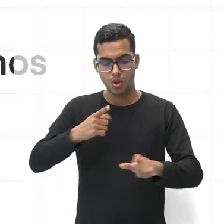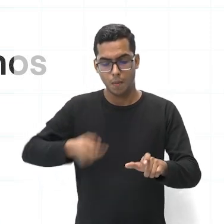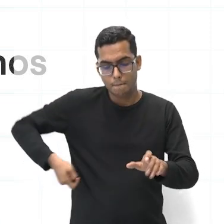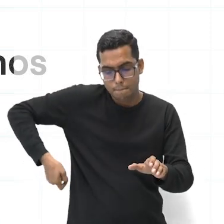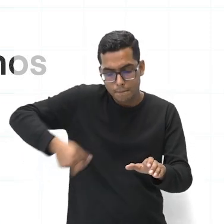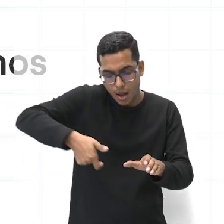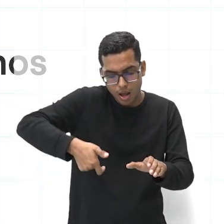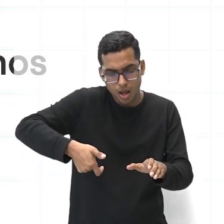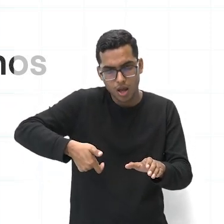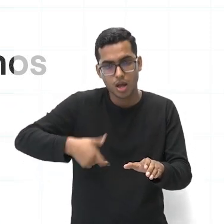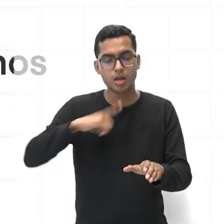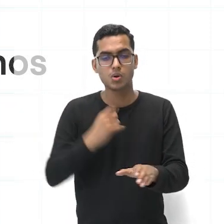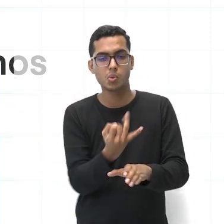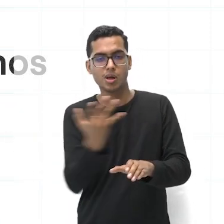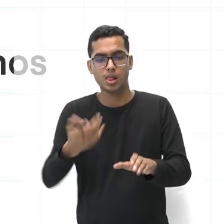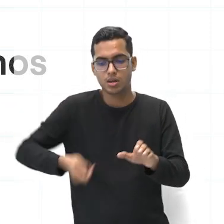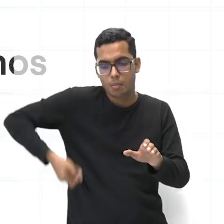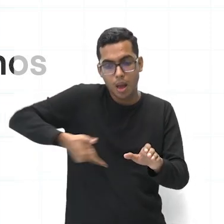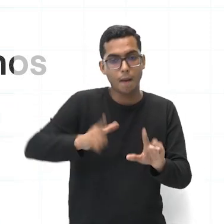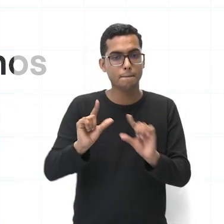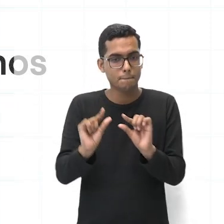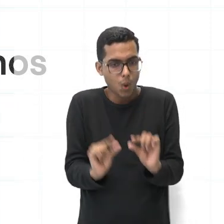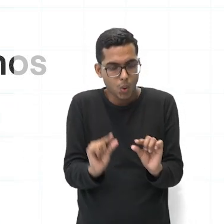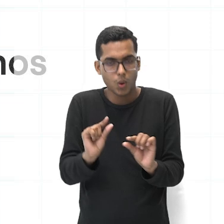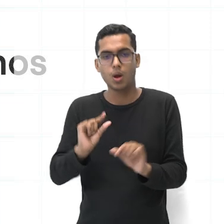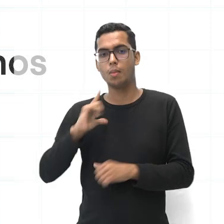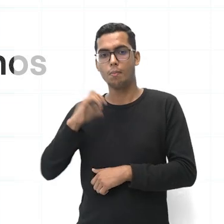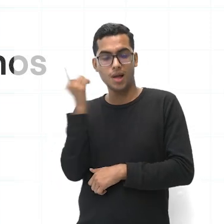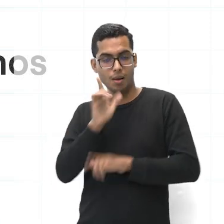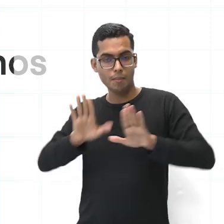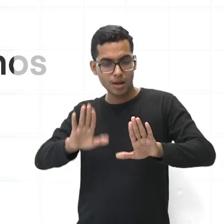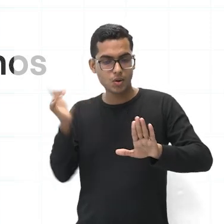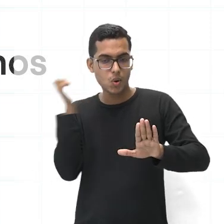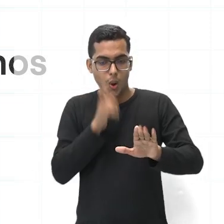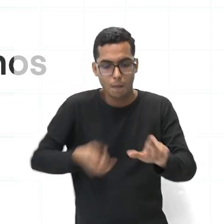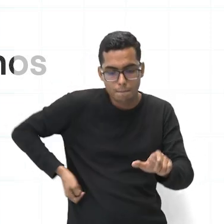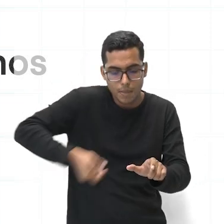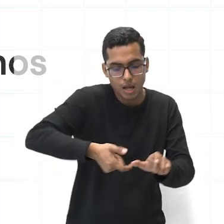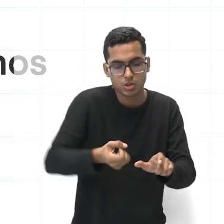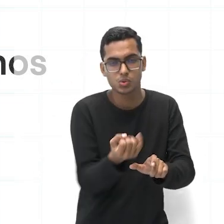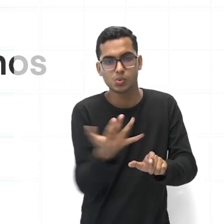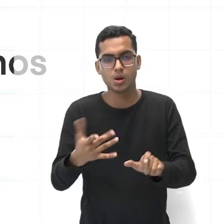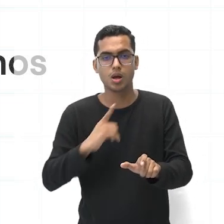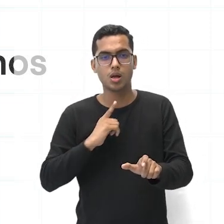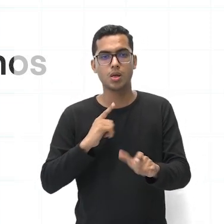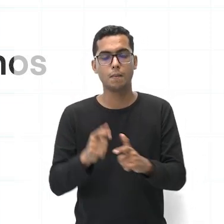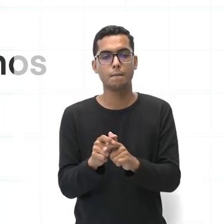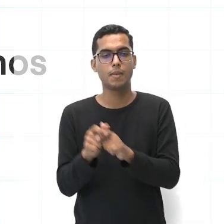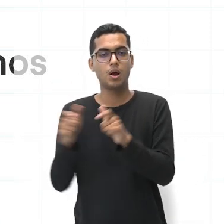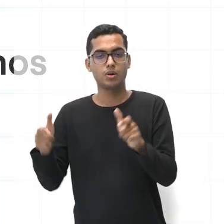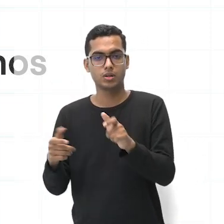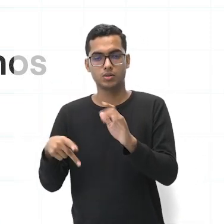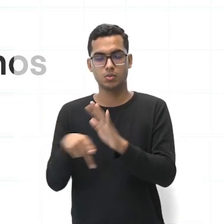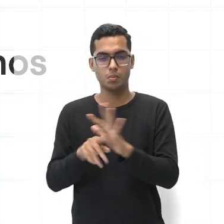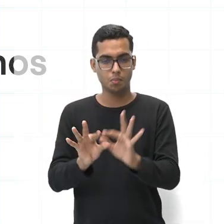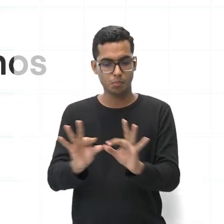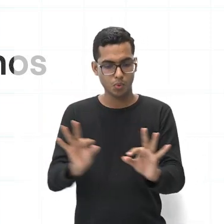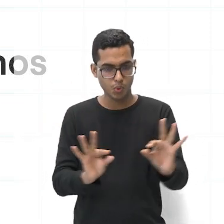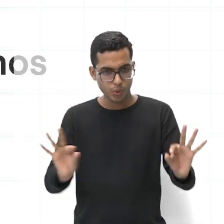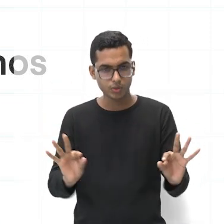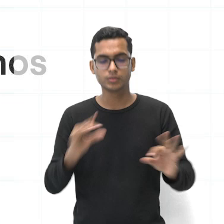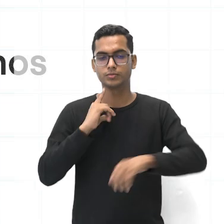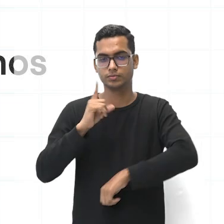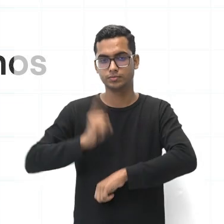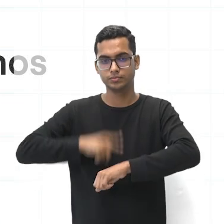menos tacadas. E aí, nesse, para a gente entender, cada um vai jogar por vez para ver quem vai conseguir colocar mais bolinhas ali dentro